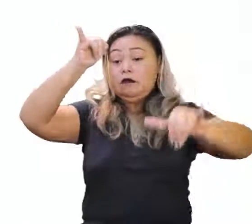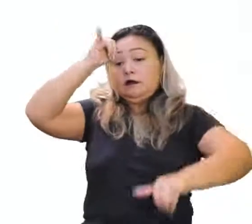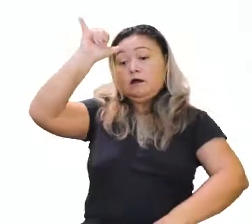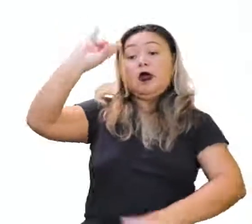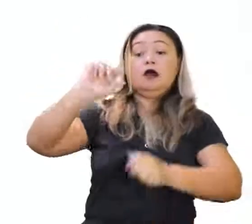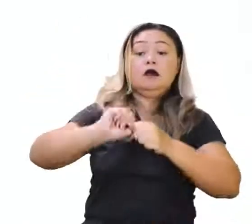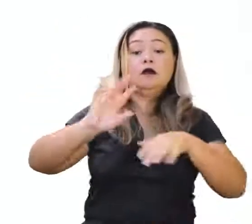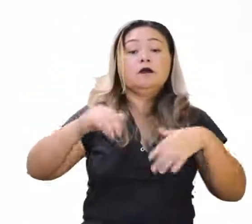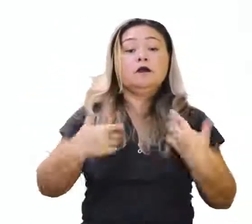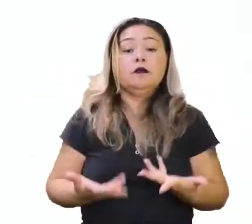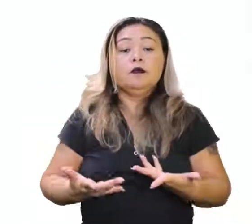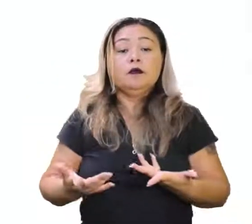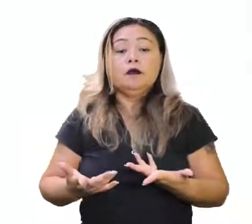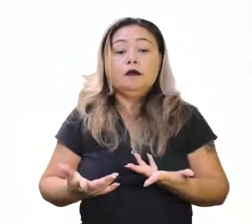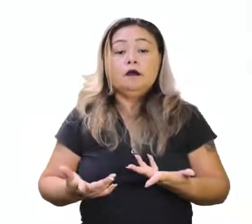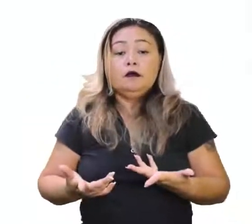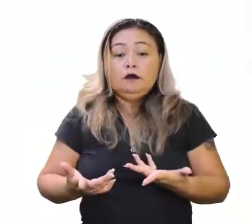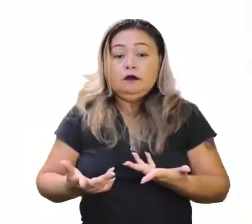prevenção,